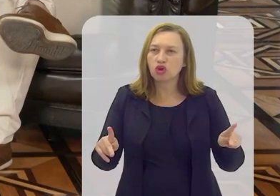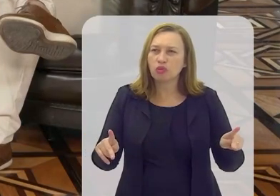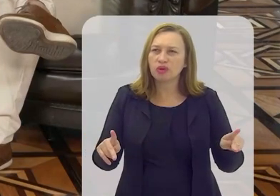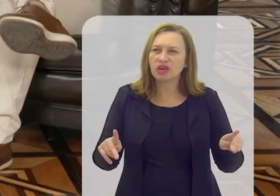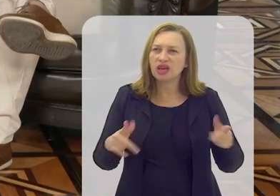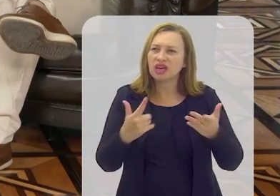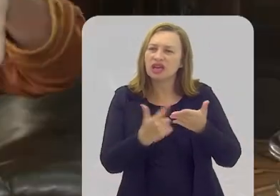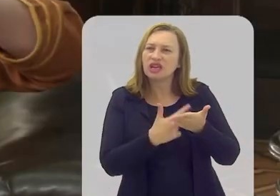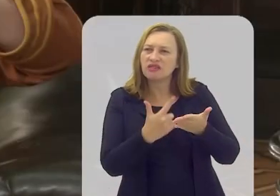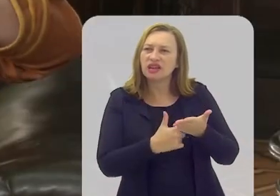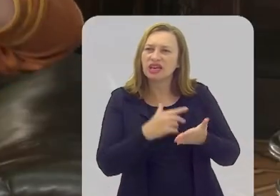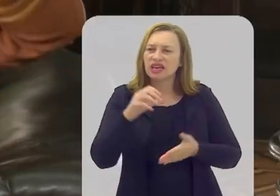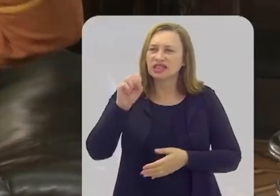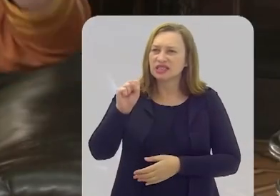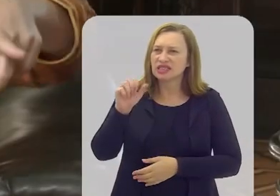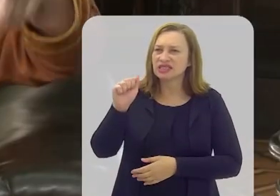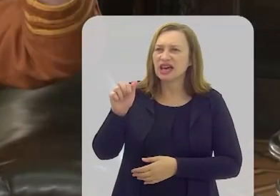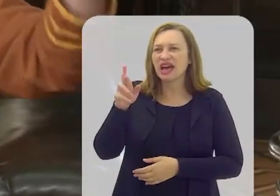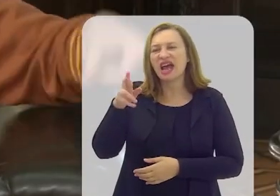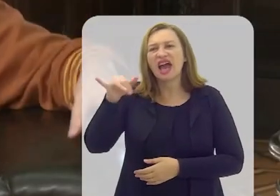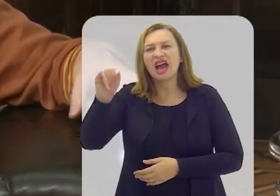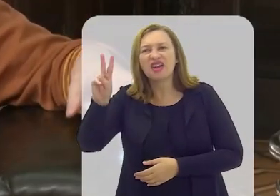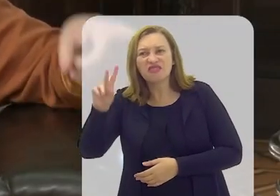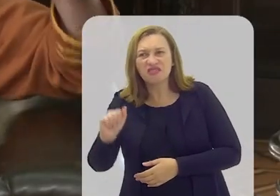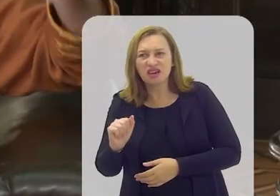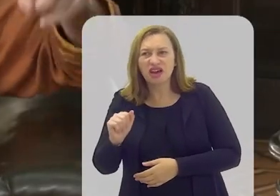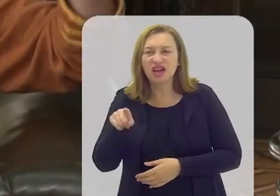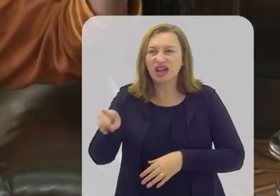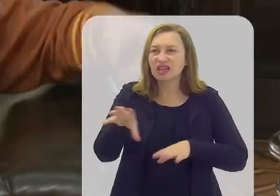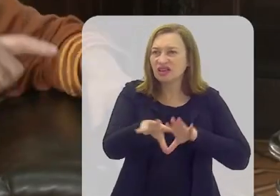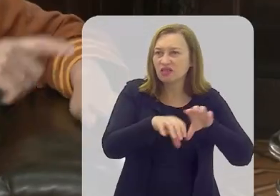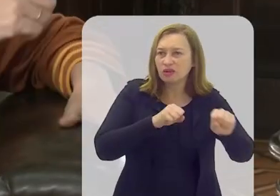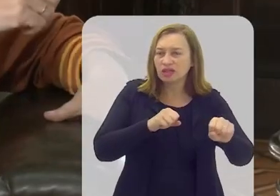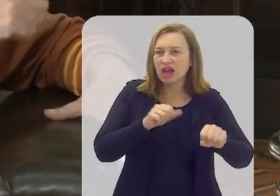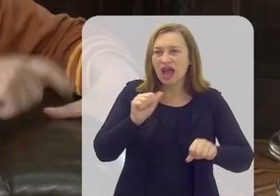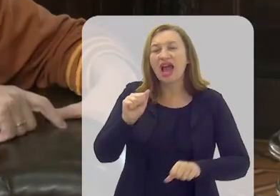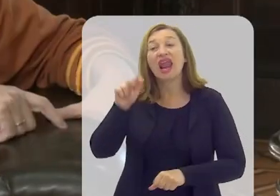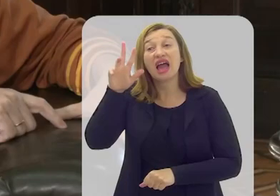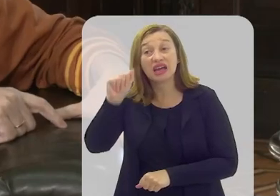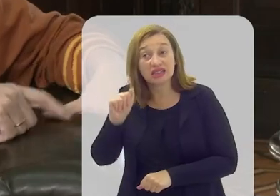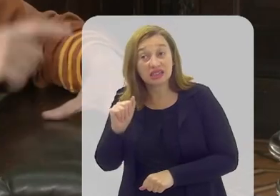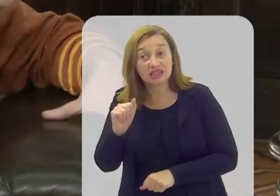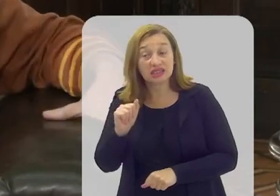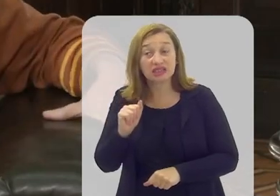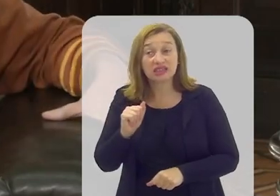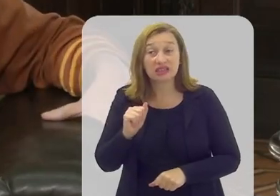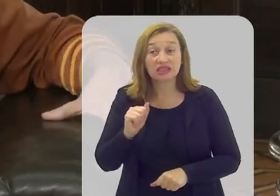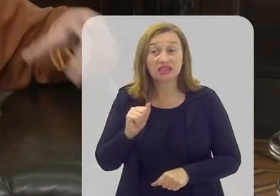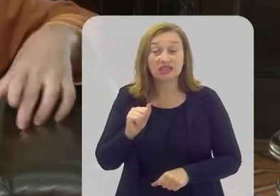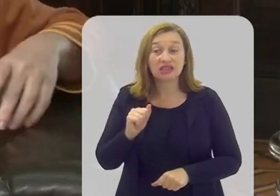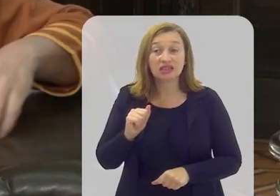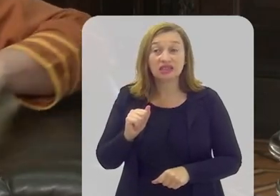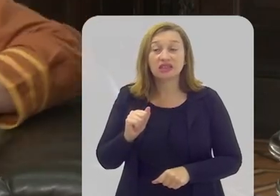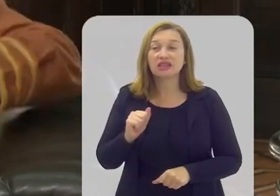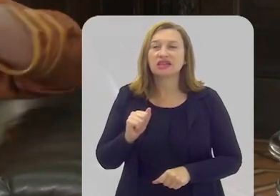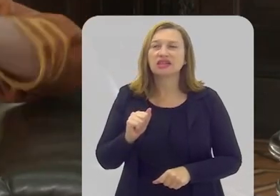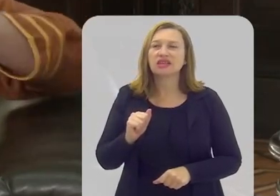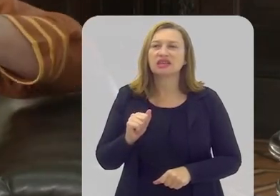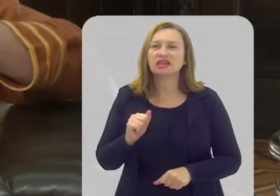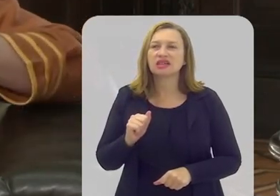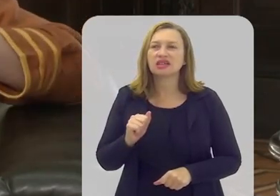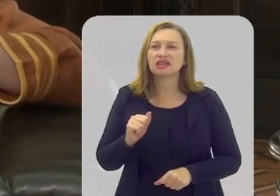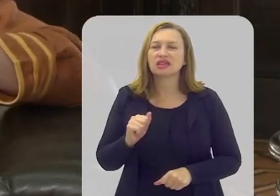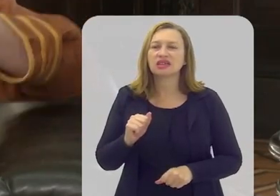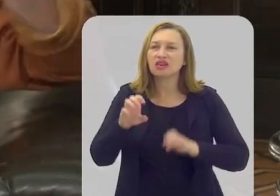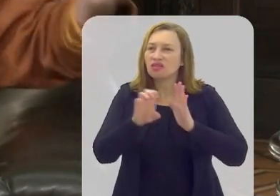shopping, foi a livraria Saraiva do Shopping Guatemi, vamos todo mundo para a formatura da Alana, que é a esposa, não, para o pocket